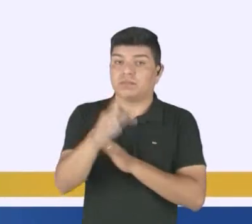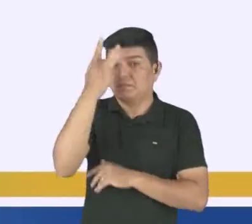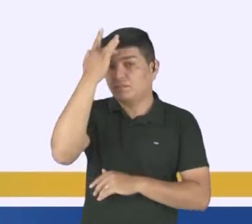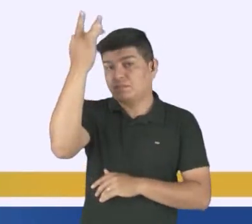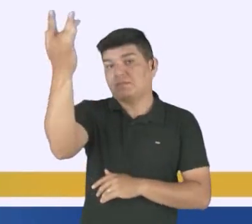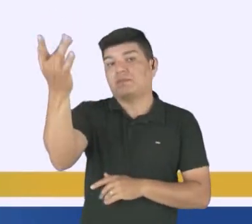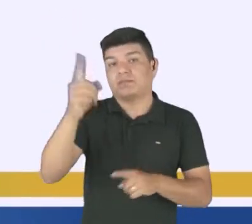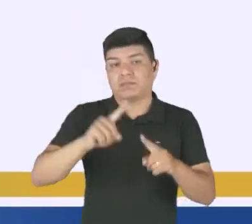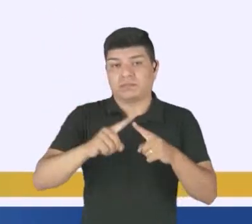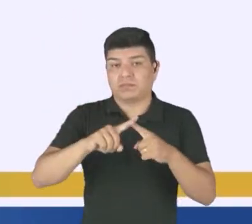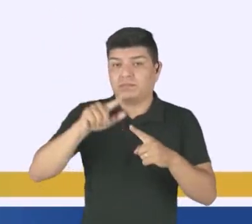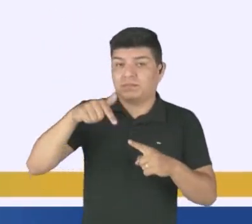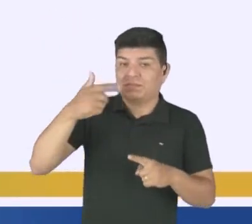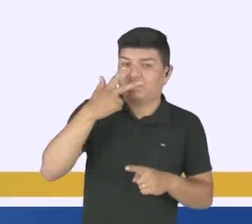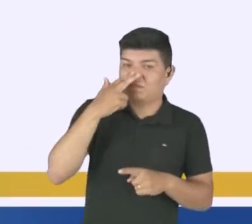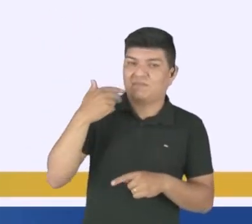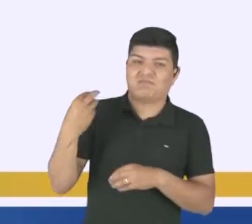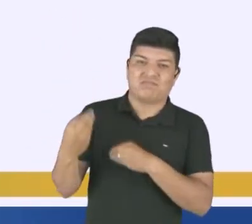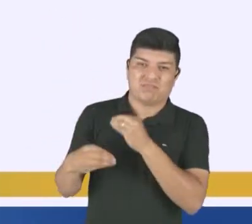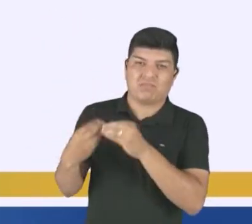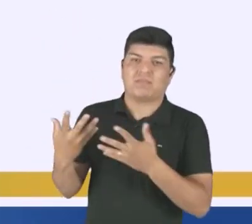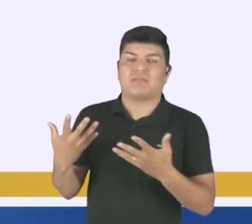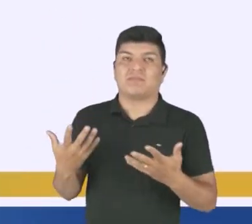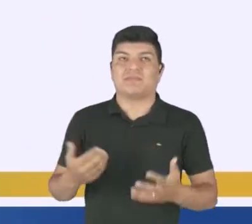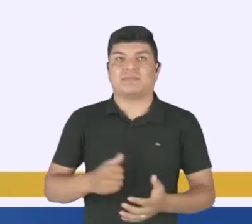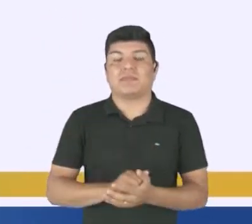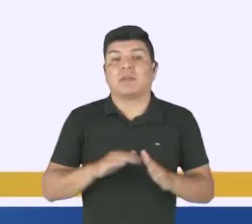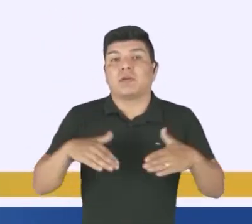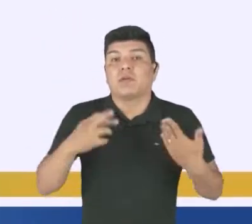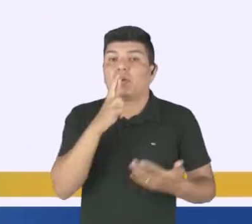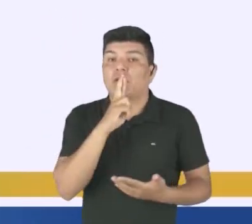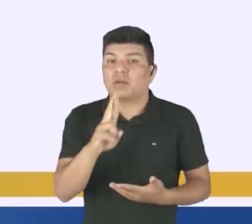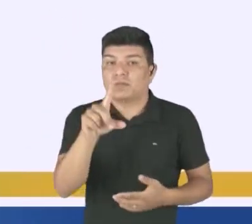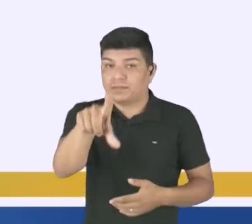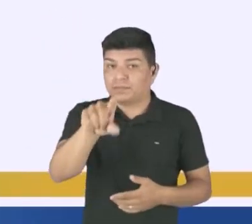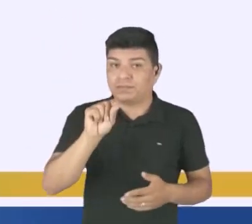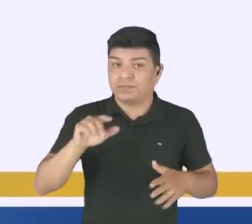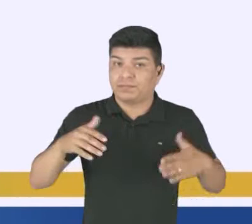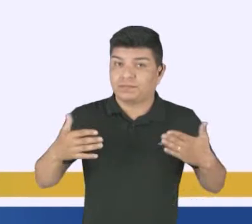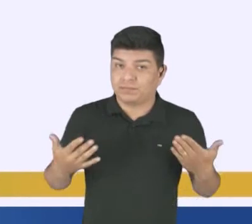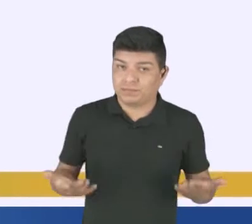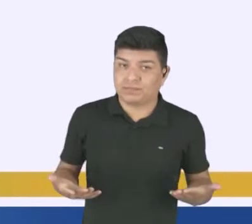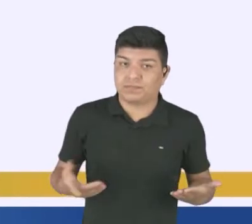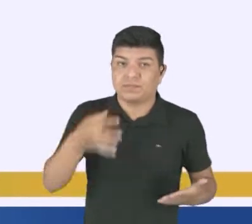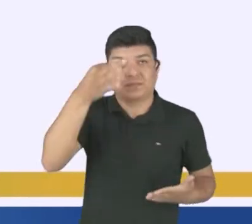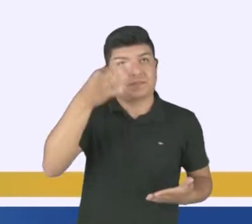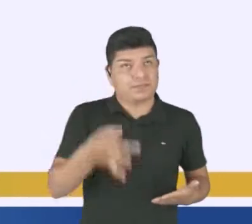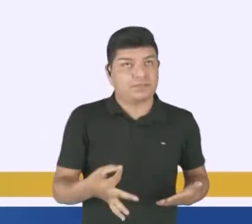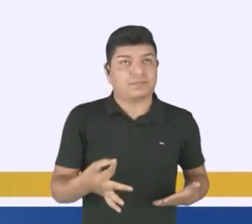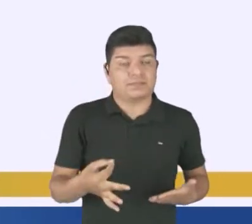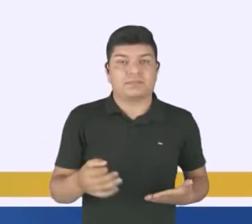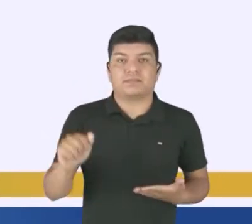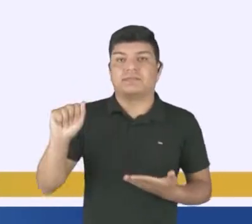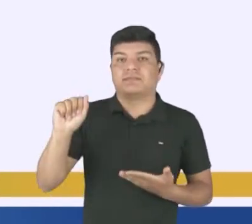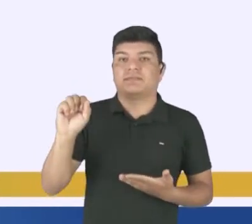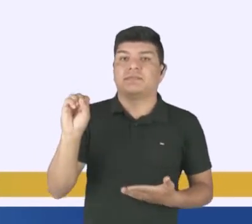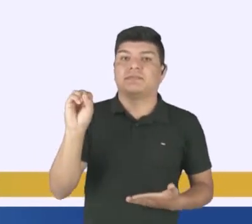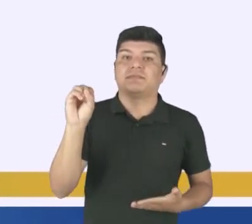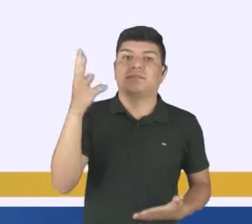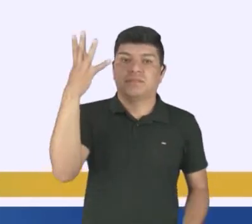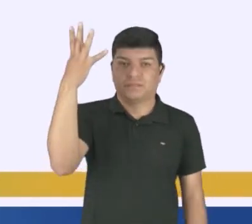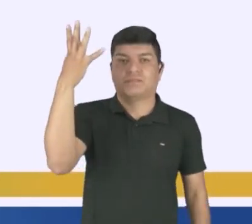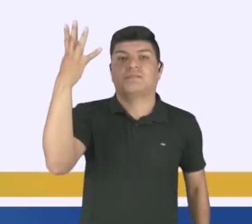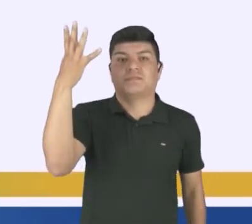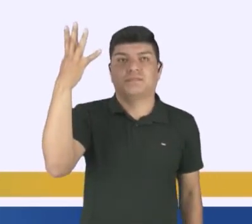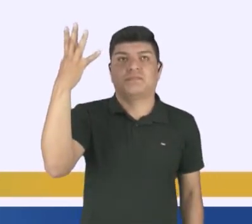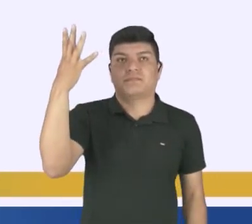outras são enrolação, não é verdade? Então, qual foi a resposta que você escolheu? A resposta certa é... Letra